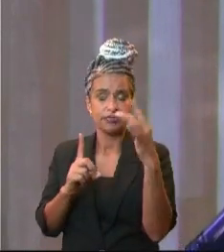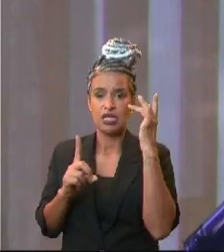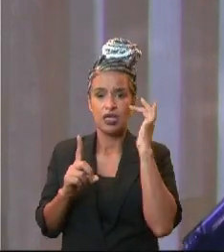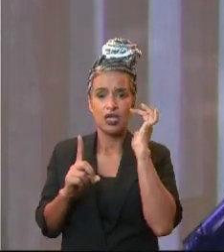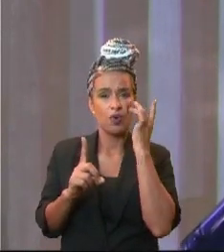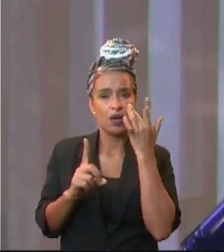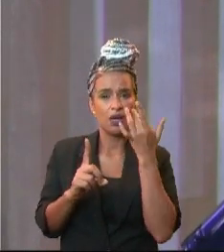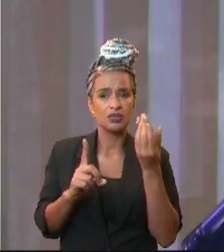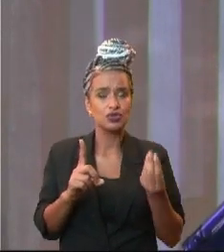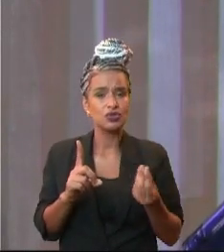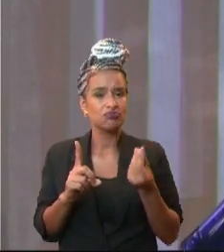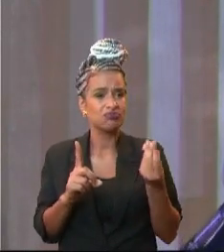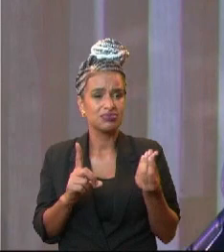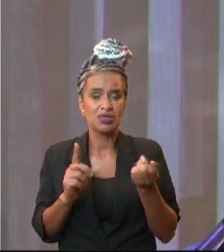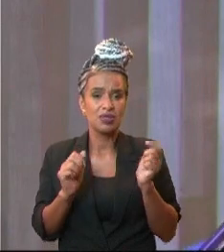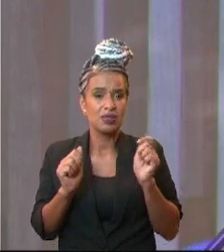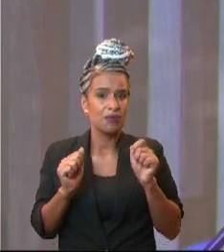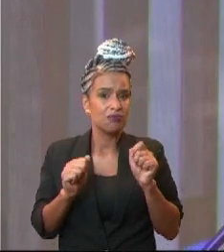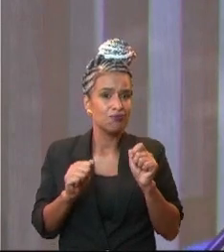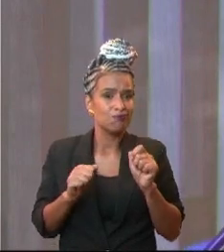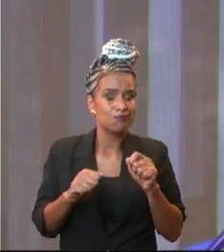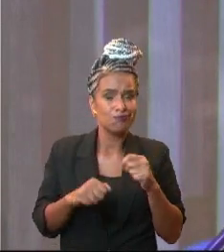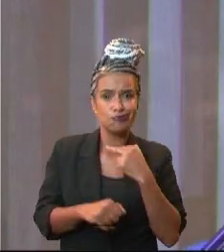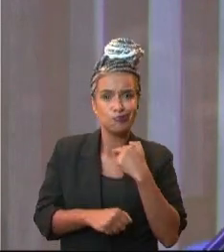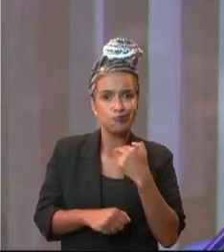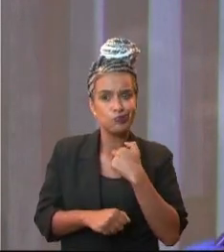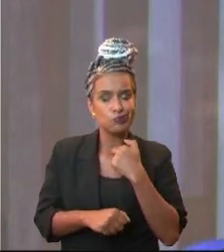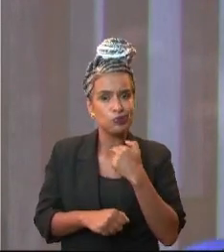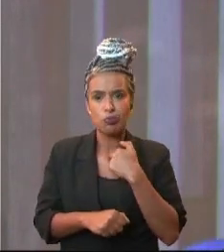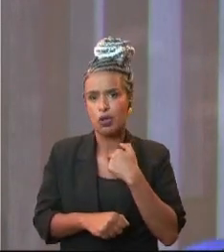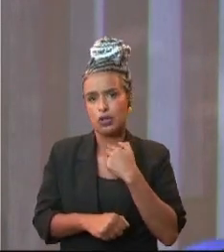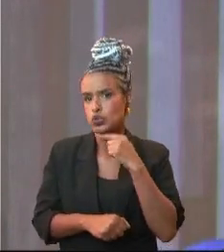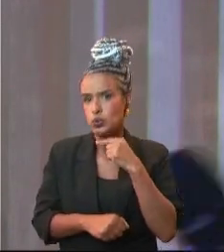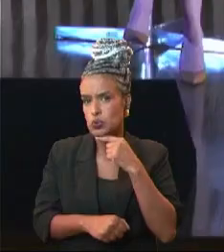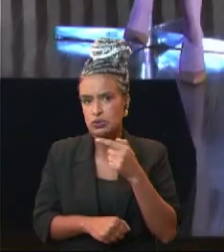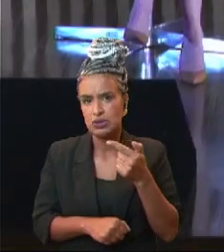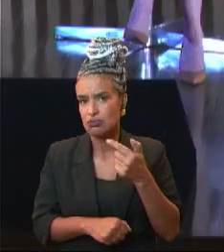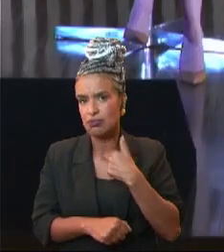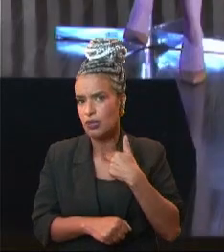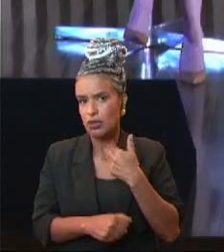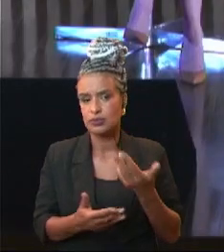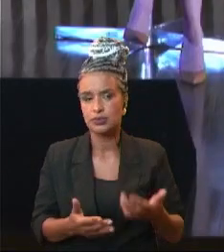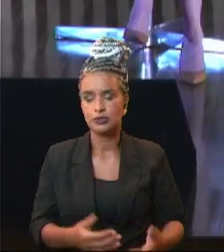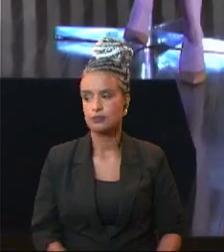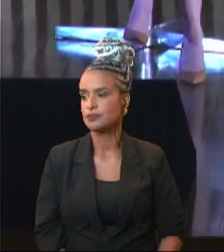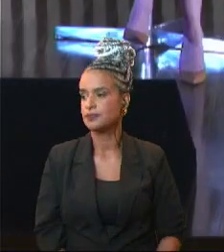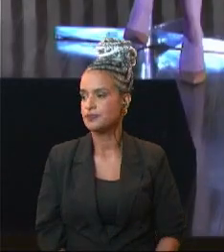acho que não pode haver dúvidas sobre isso. Obrigada.